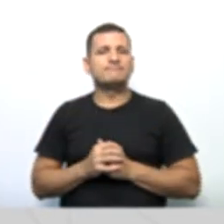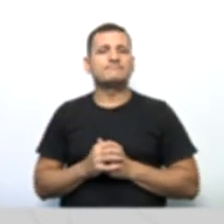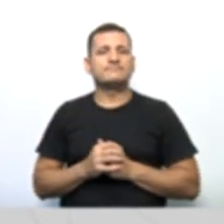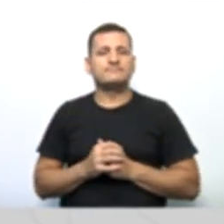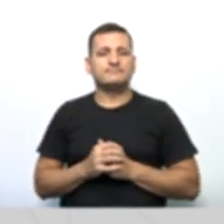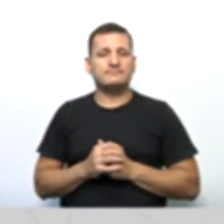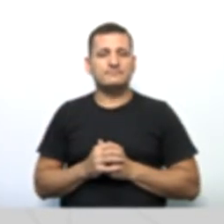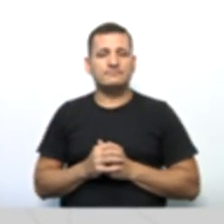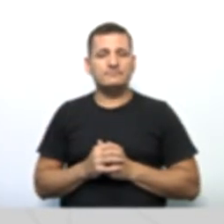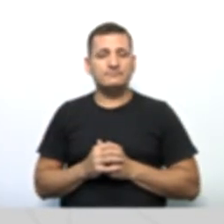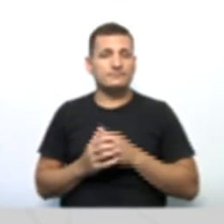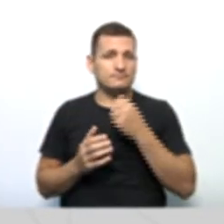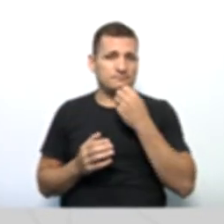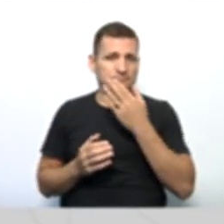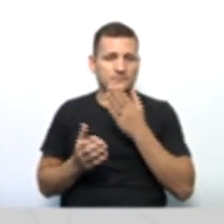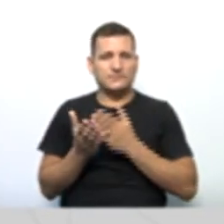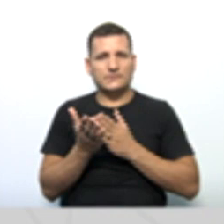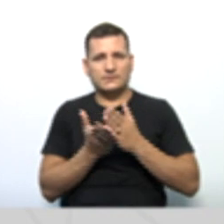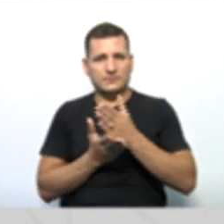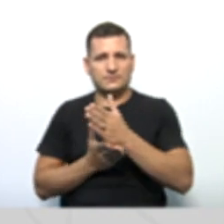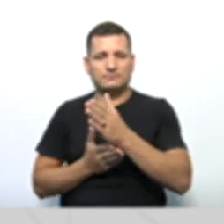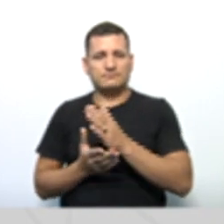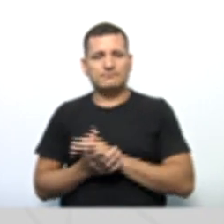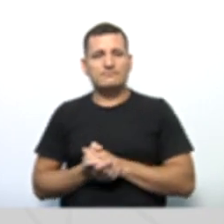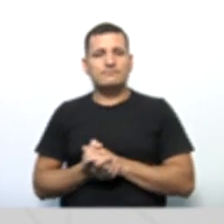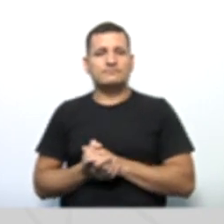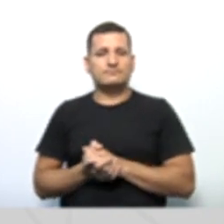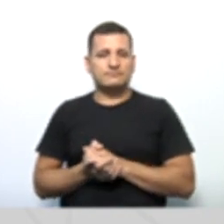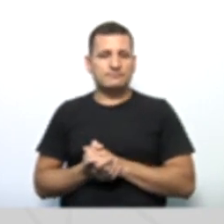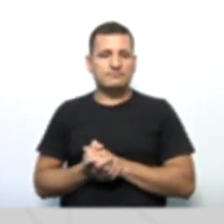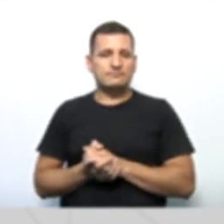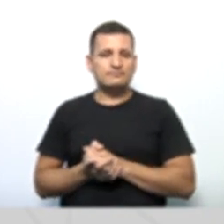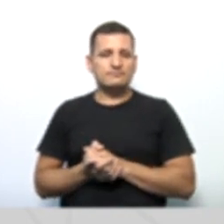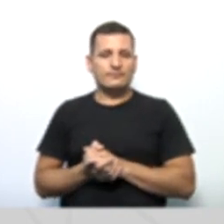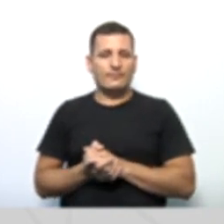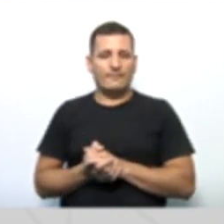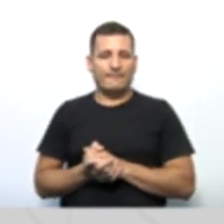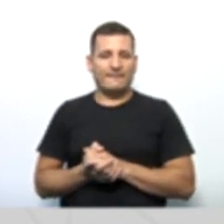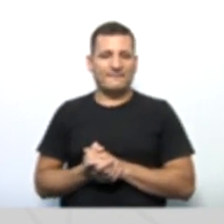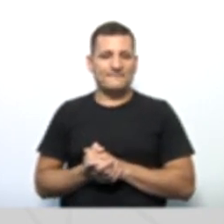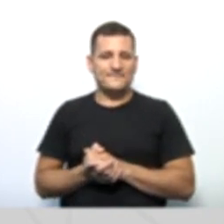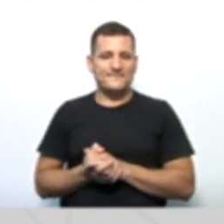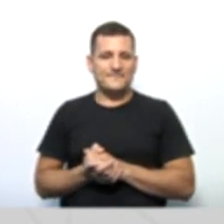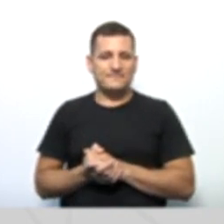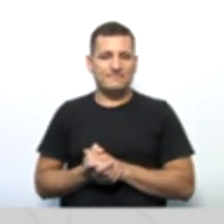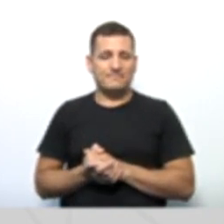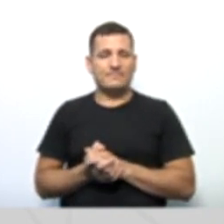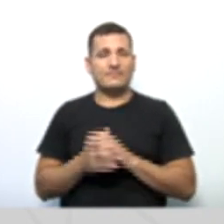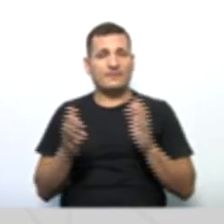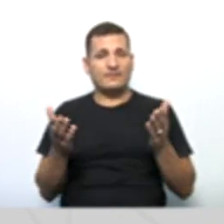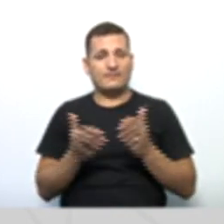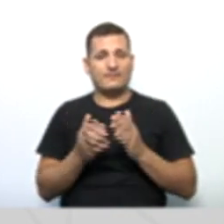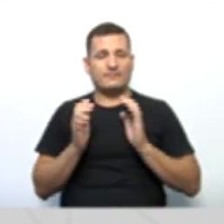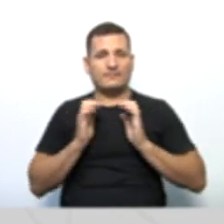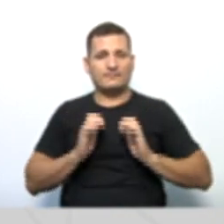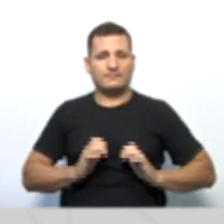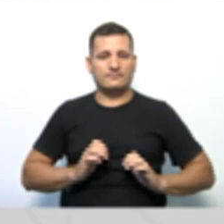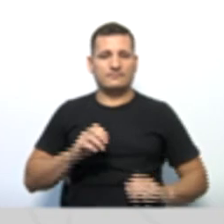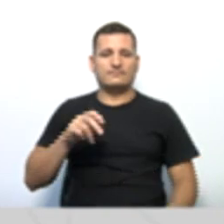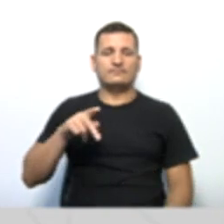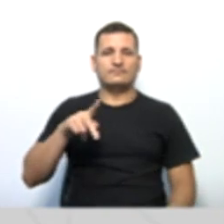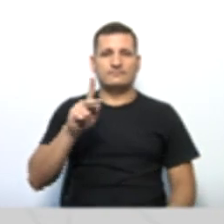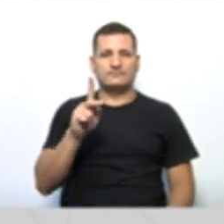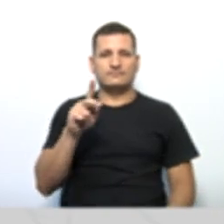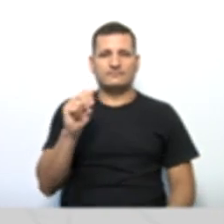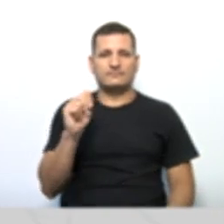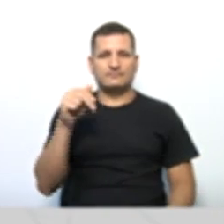uma boa escolha, um bom caminho. Saindo da ética utilitarista, entramos também na ética kantiana,